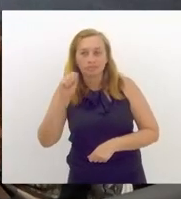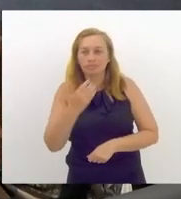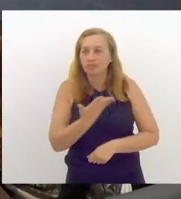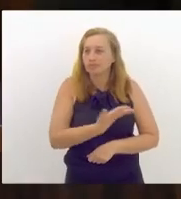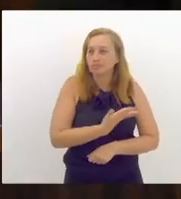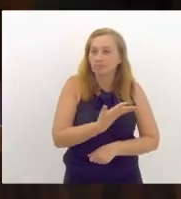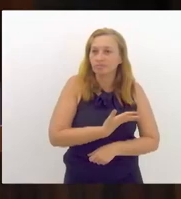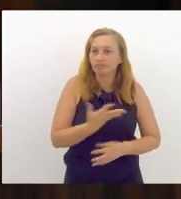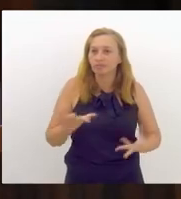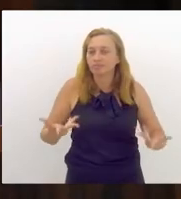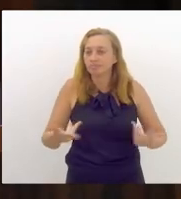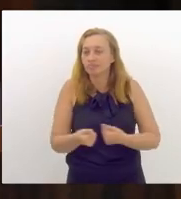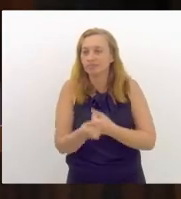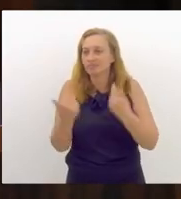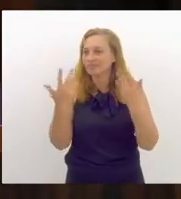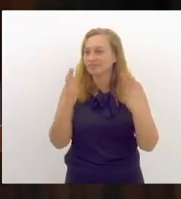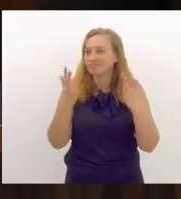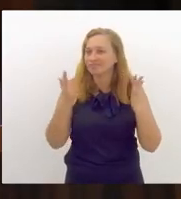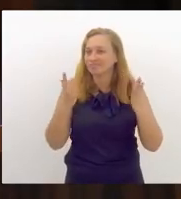maravilhosa